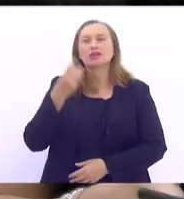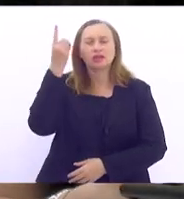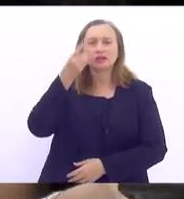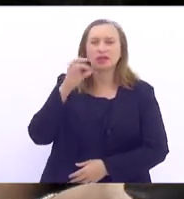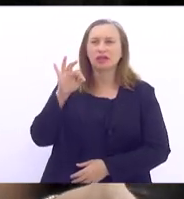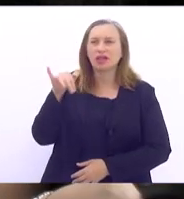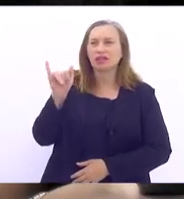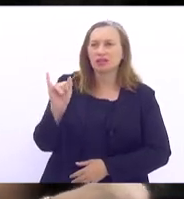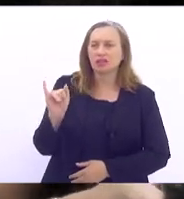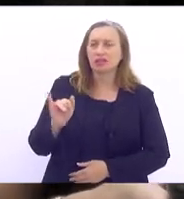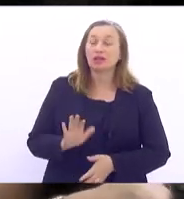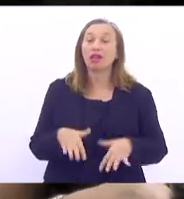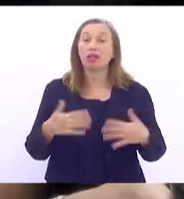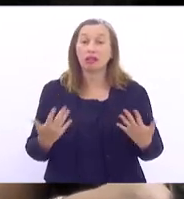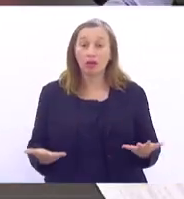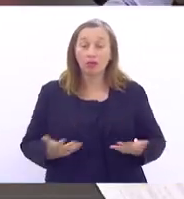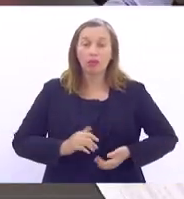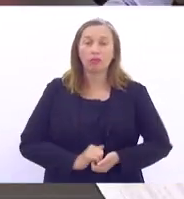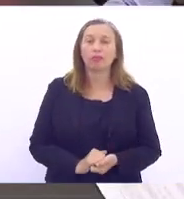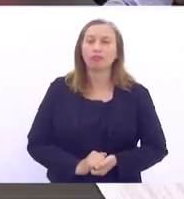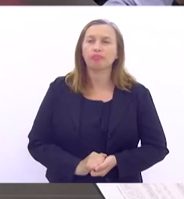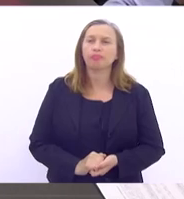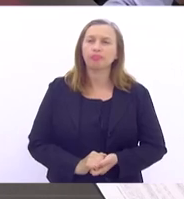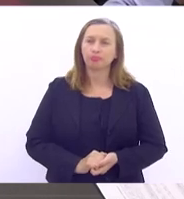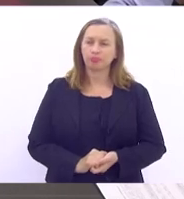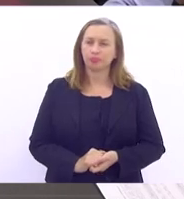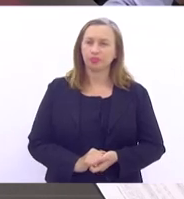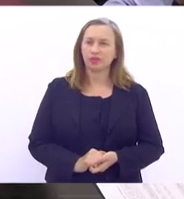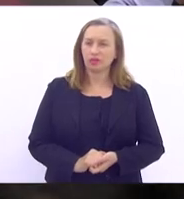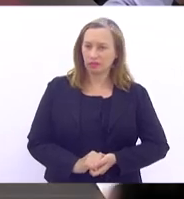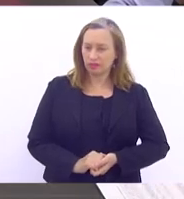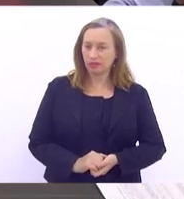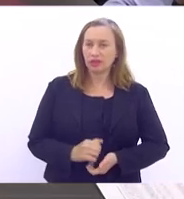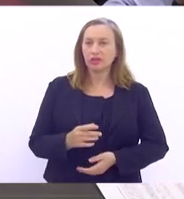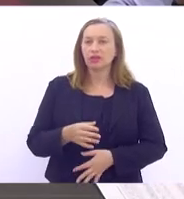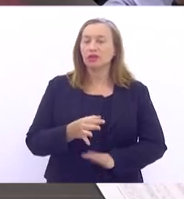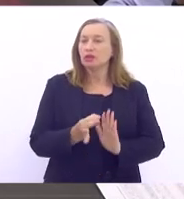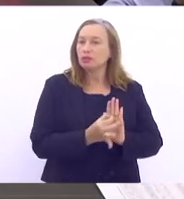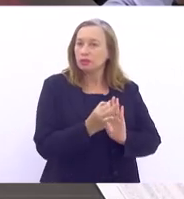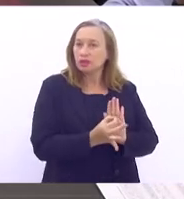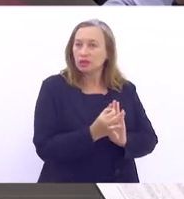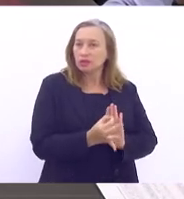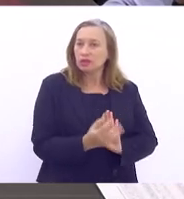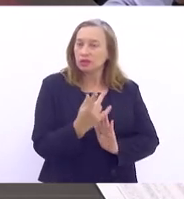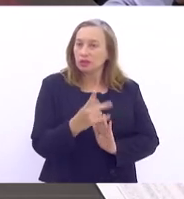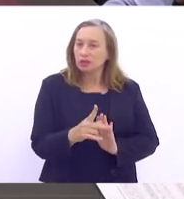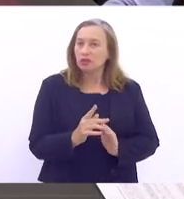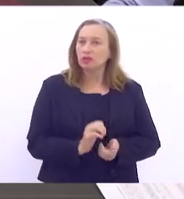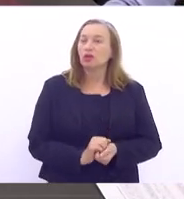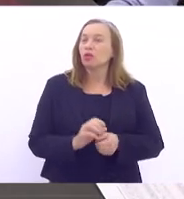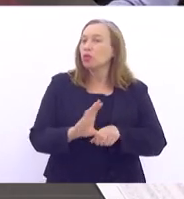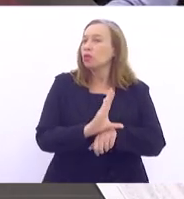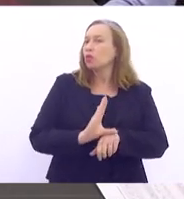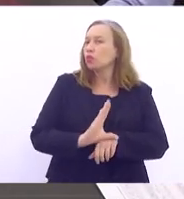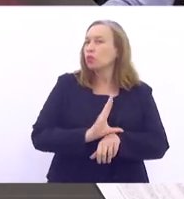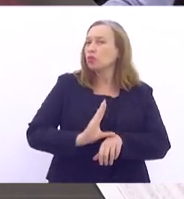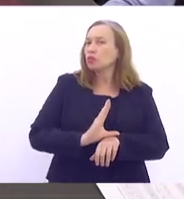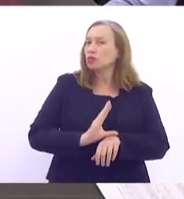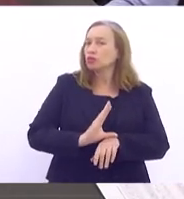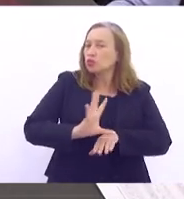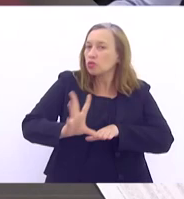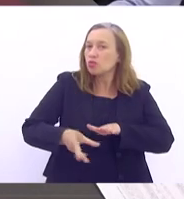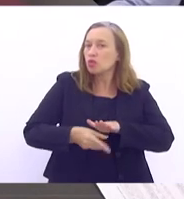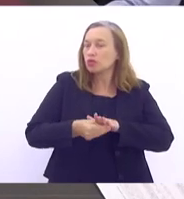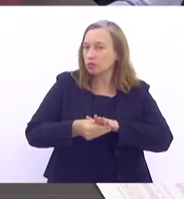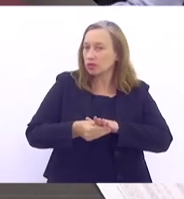então, fazendo aqui a retificação do parecer, passaria a ser pela constitucionalidade com